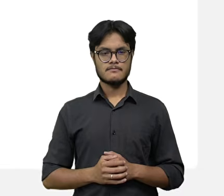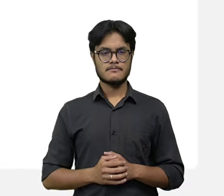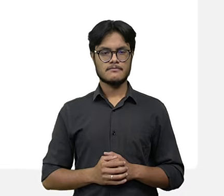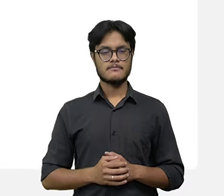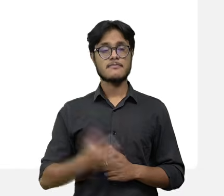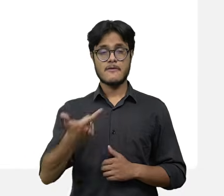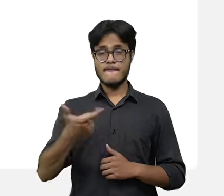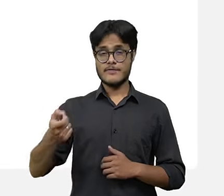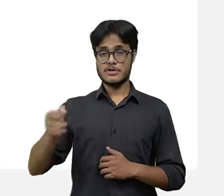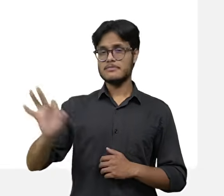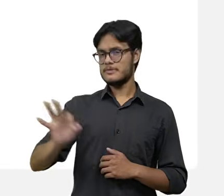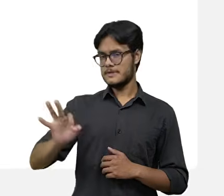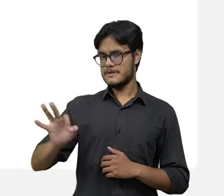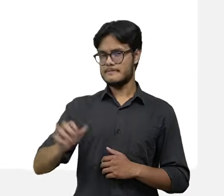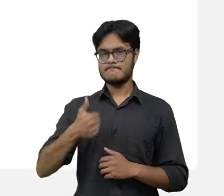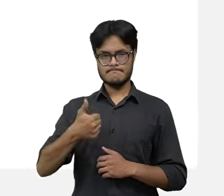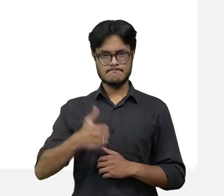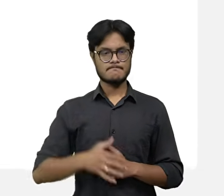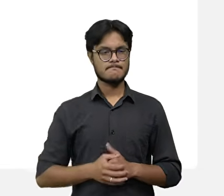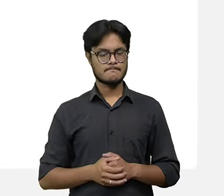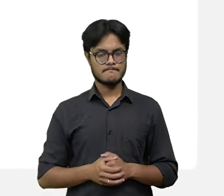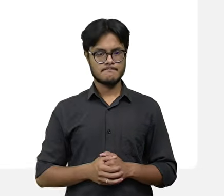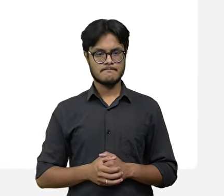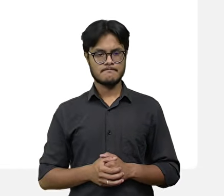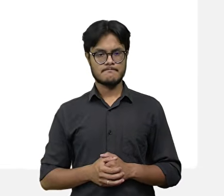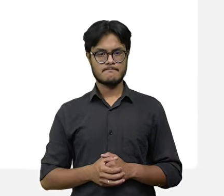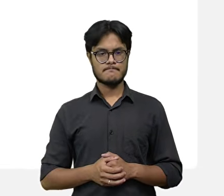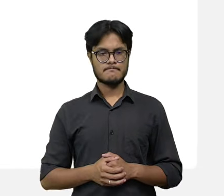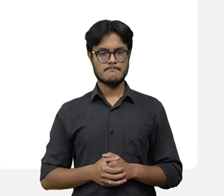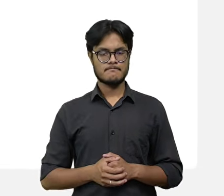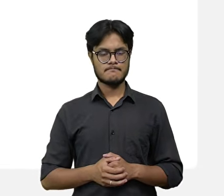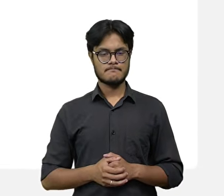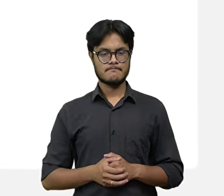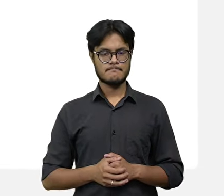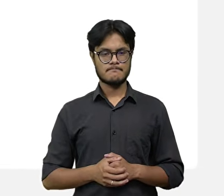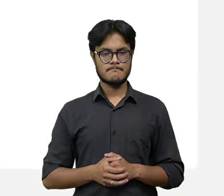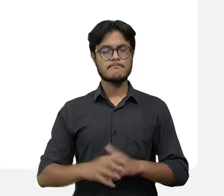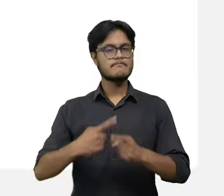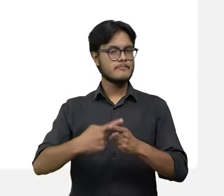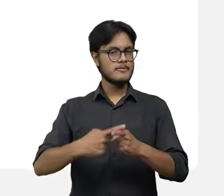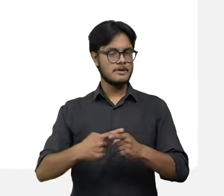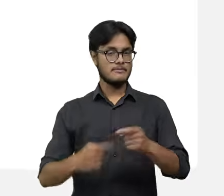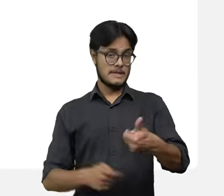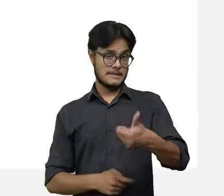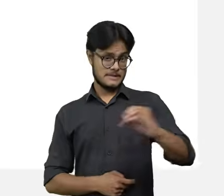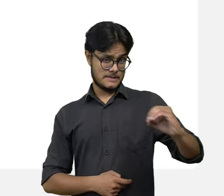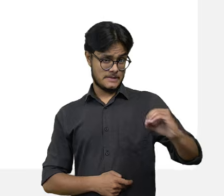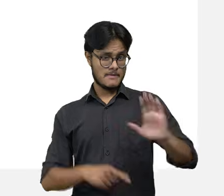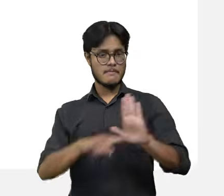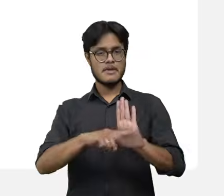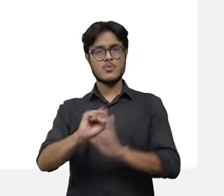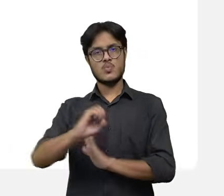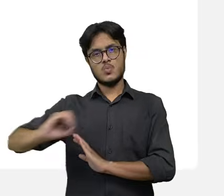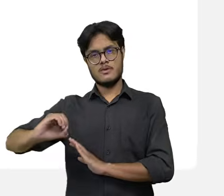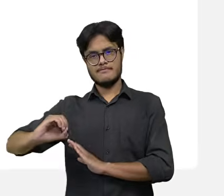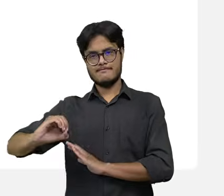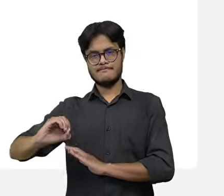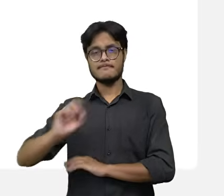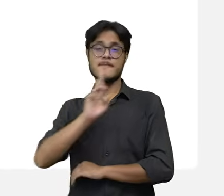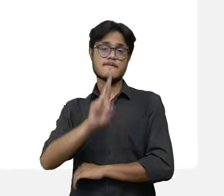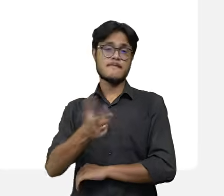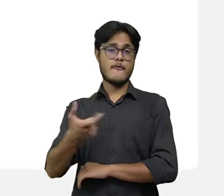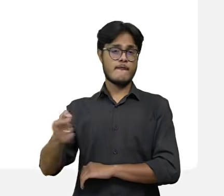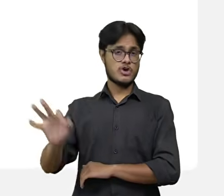sobrar 20%. Esse 20% vai ser a energia dissipada. Beleza? Então, nós